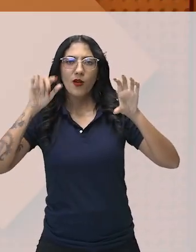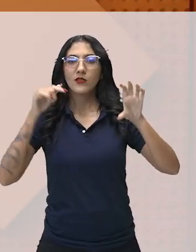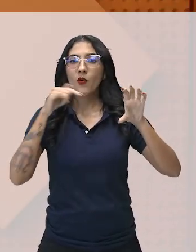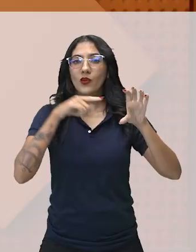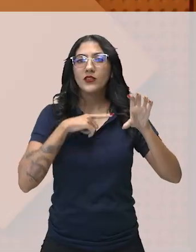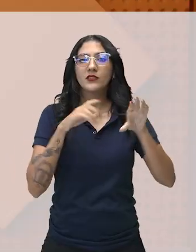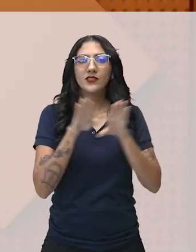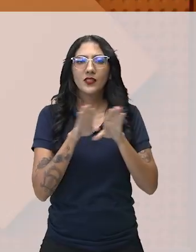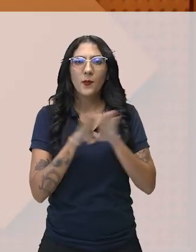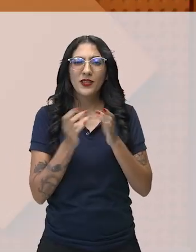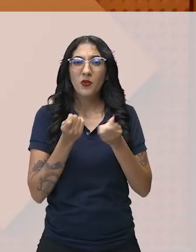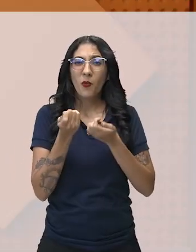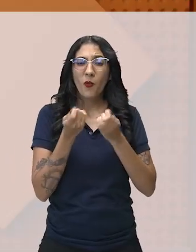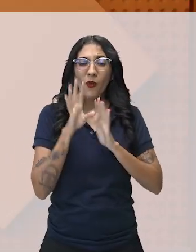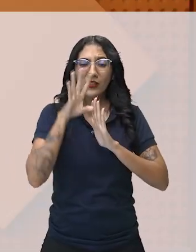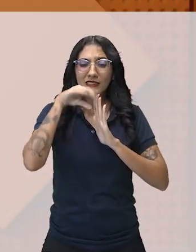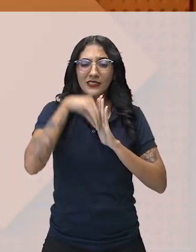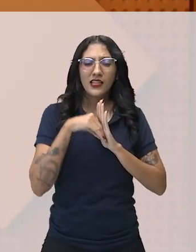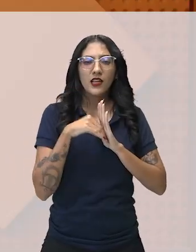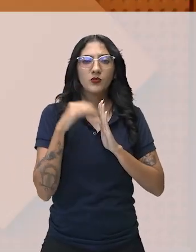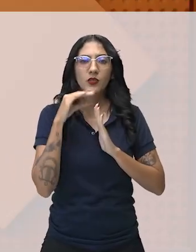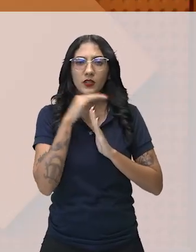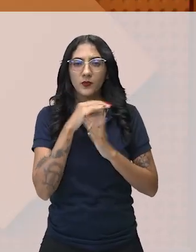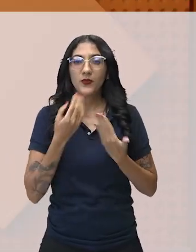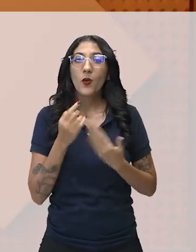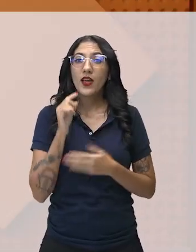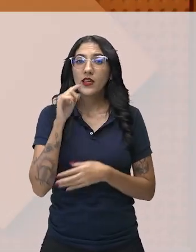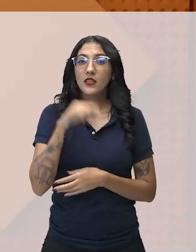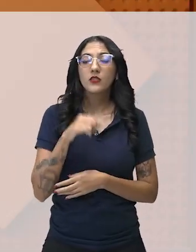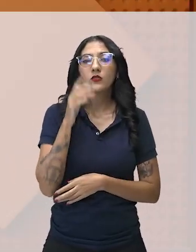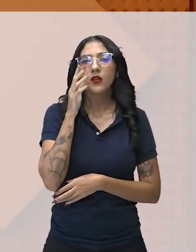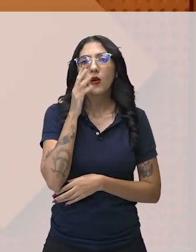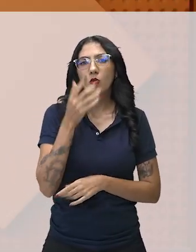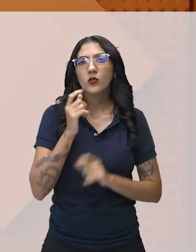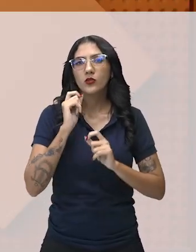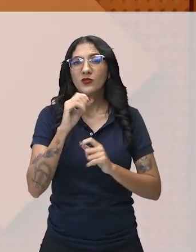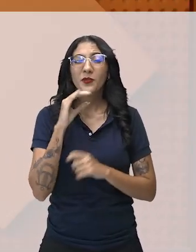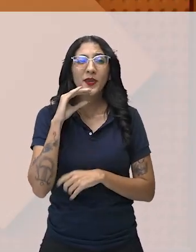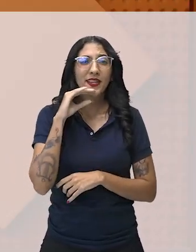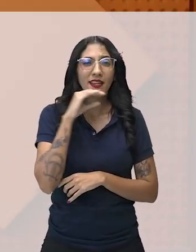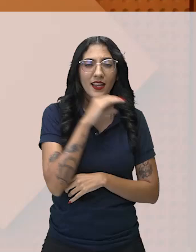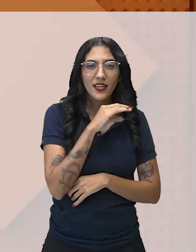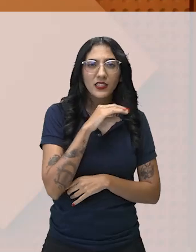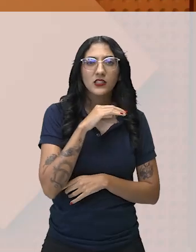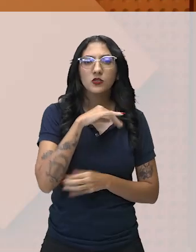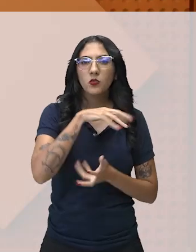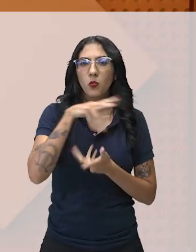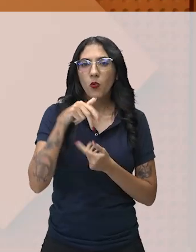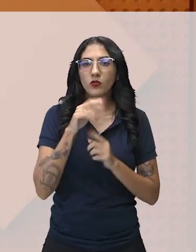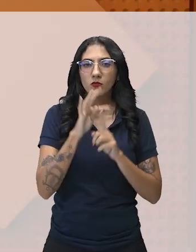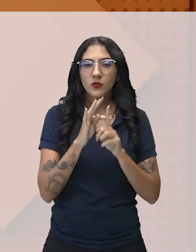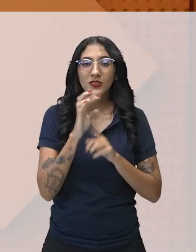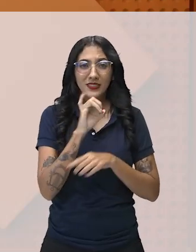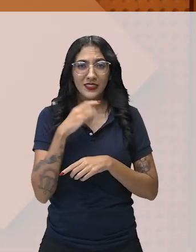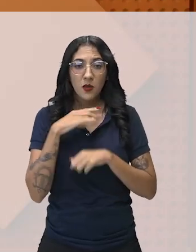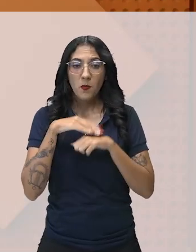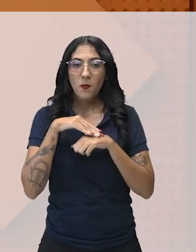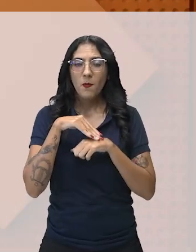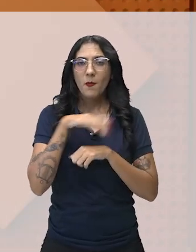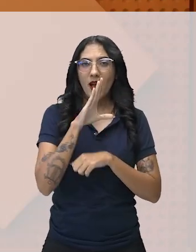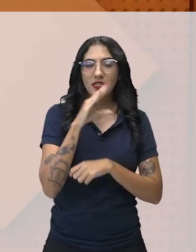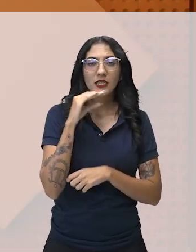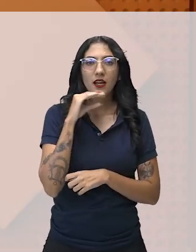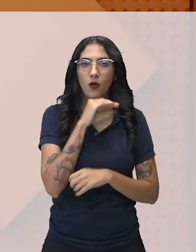gente retenha mais calor aqui. E é isso que causa o aquecimento global, a retenção de mais calor na